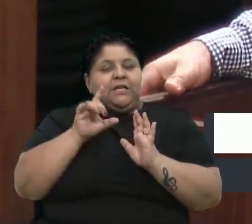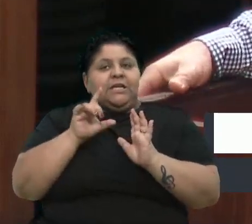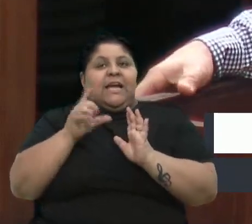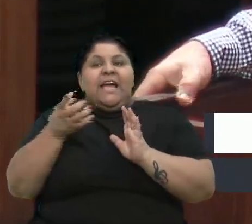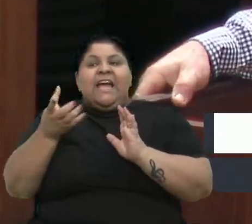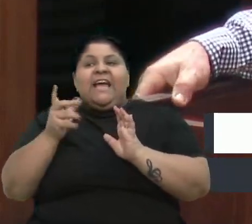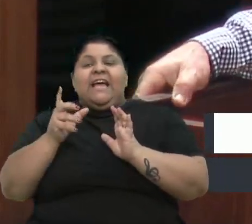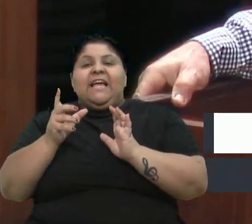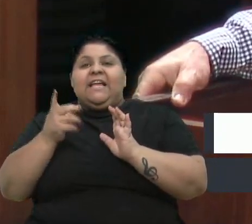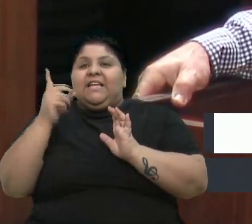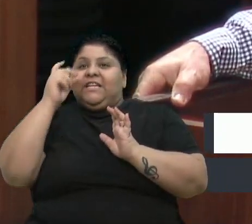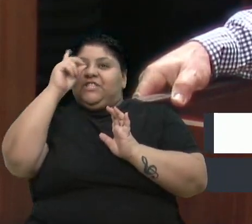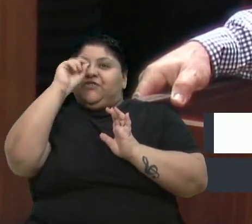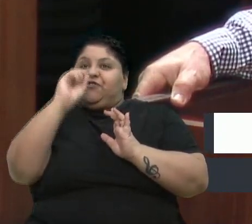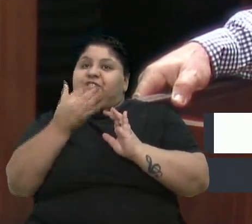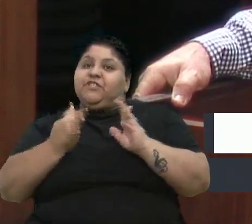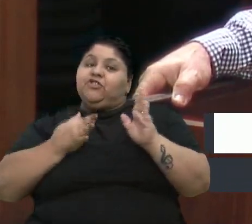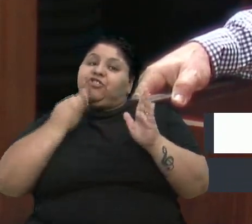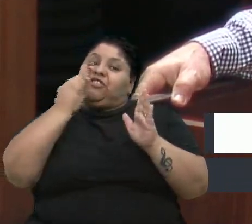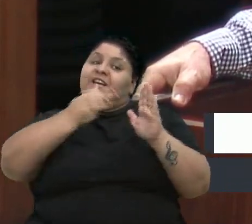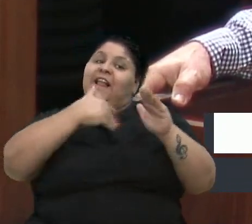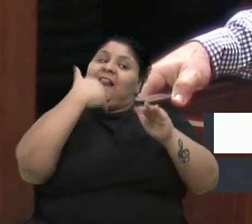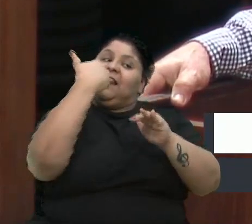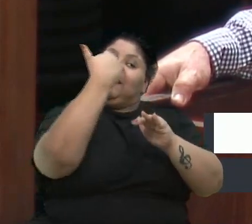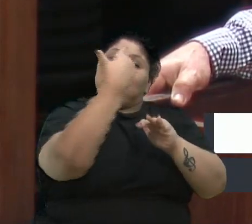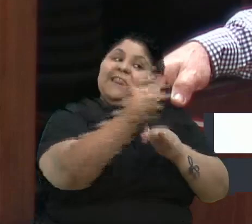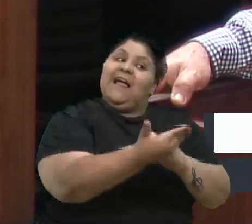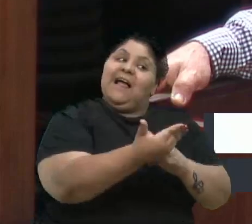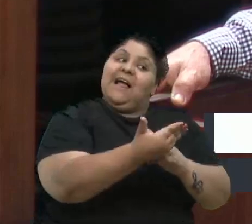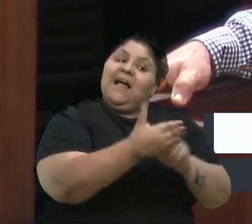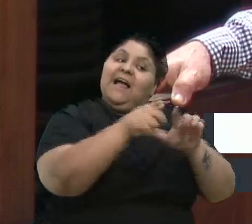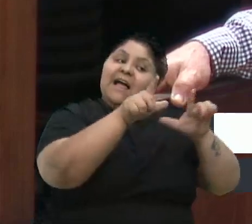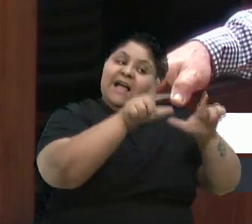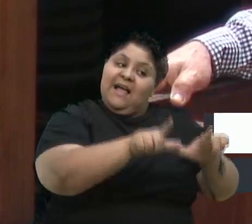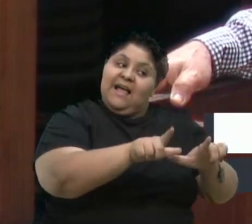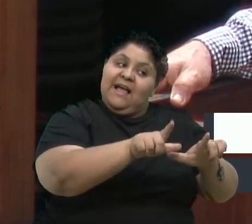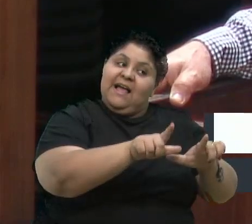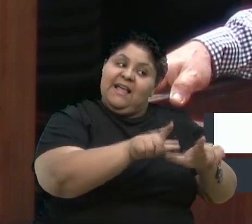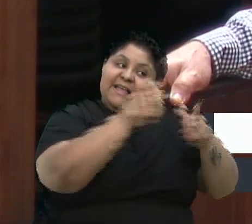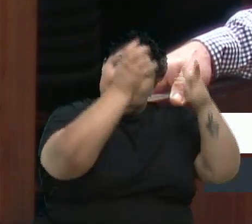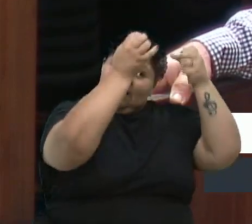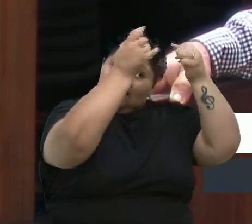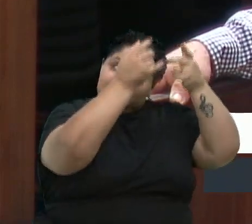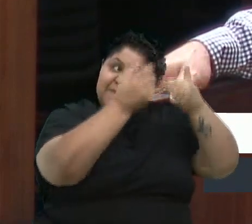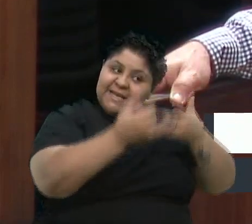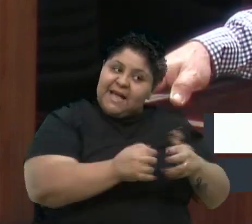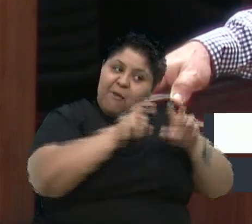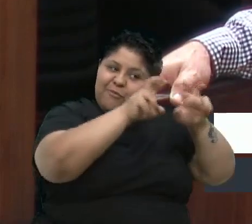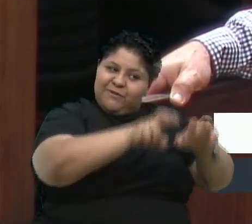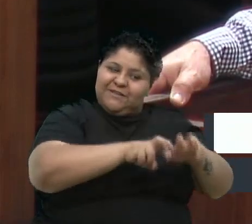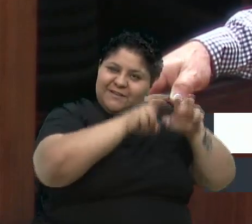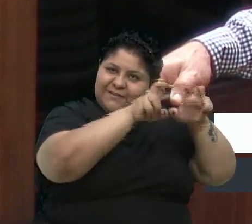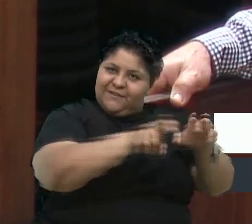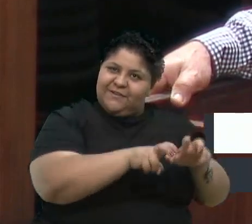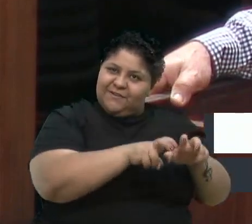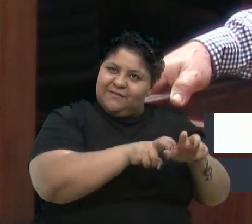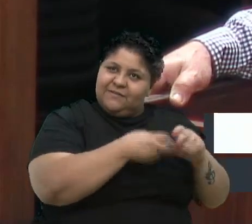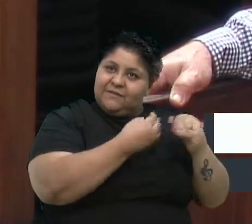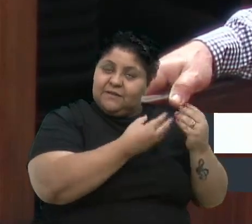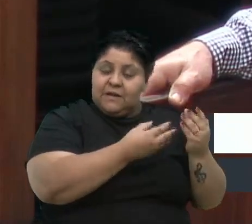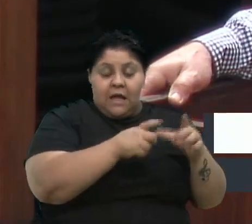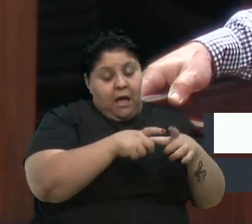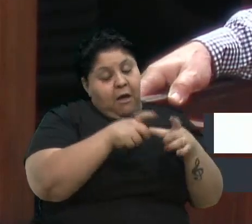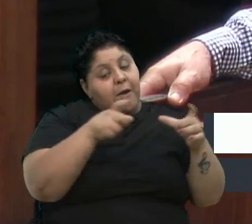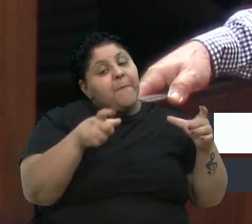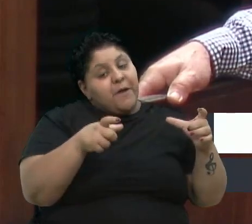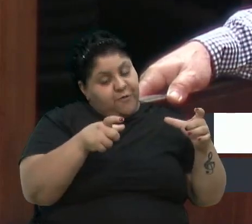chegar lá, eu como agricultor, e explicar para os meus conterrâneos que muitas vezes, a